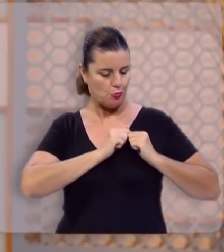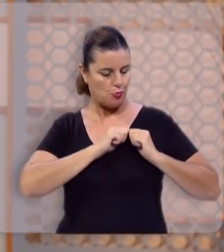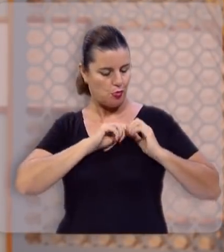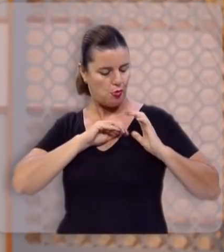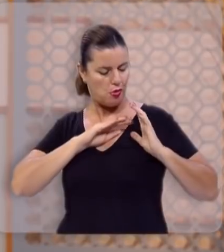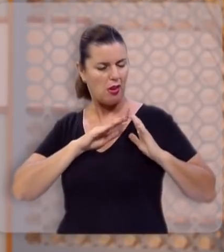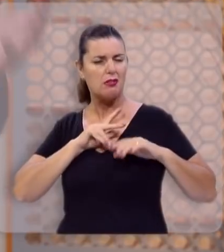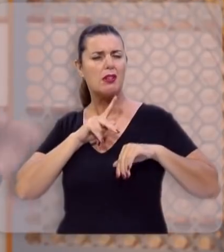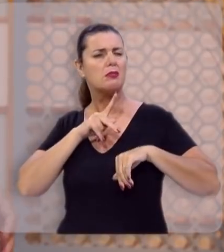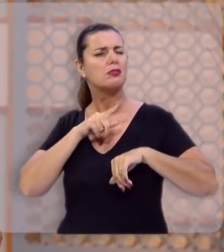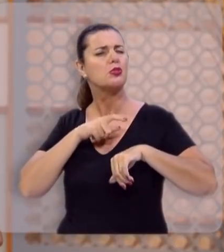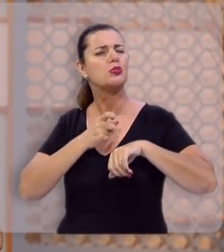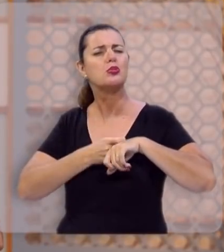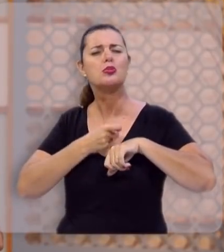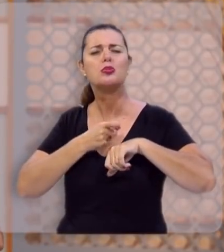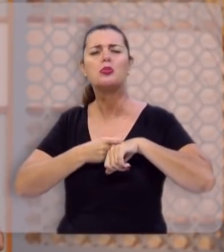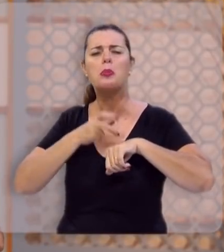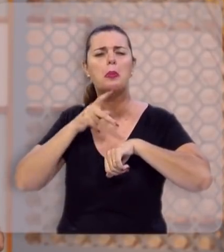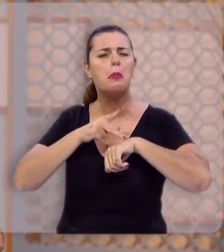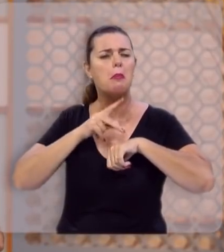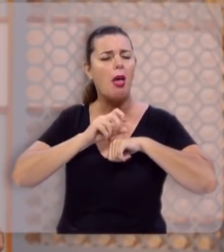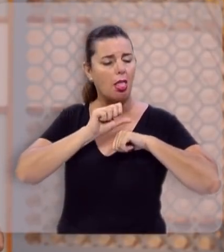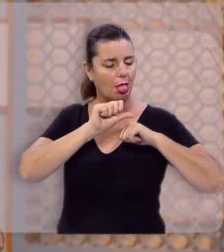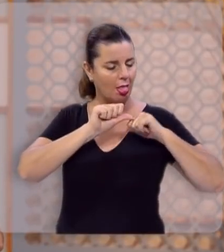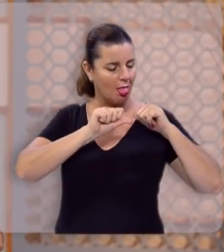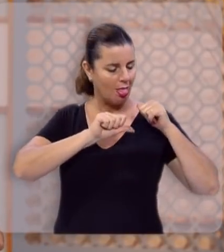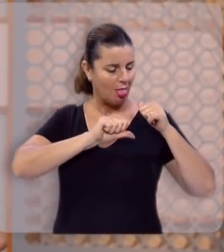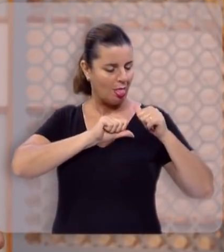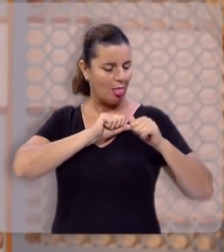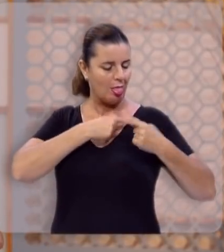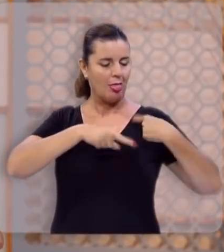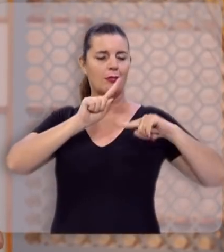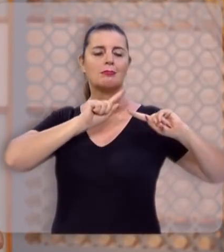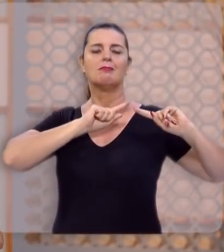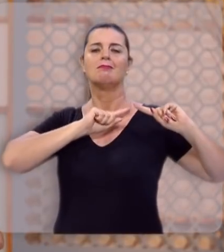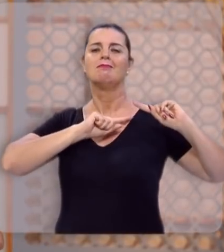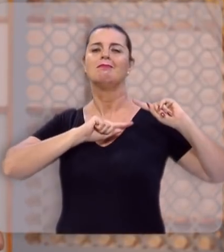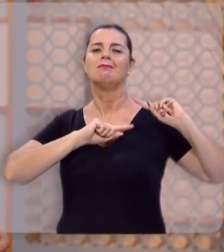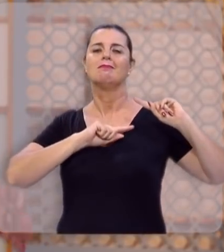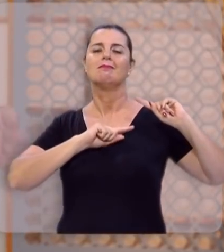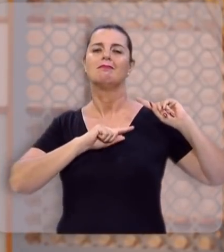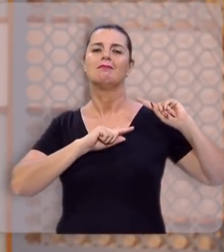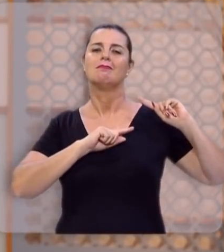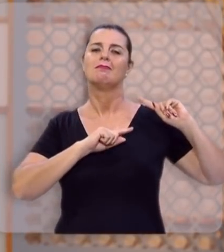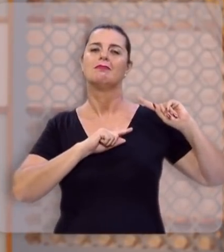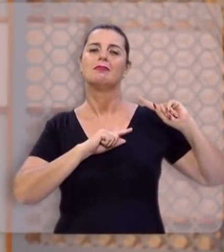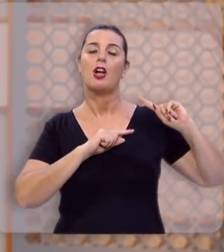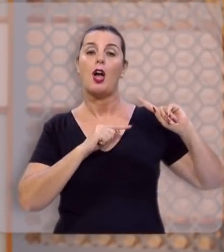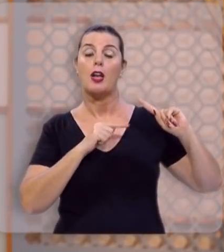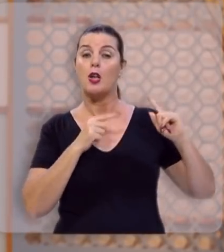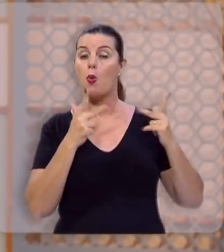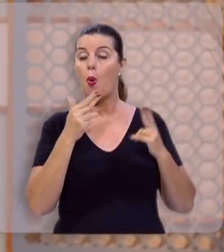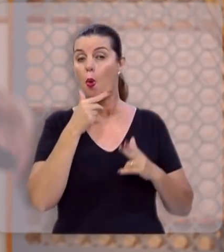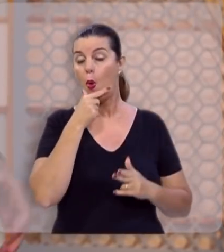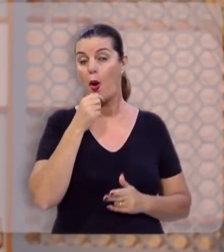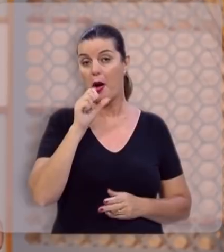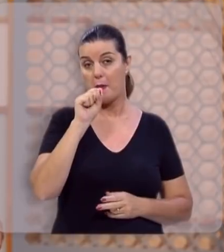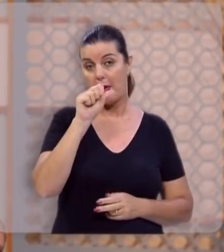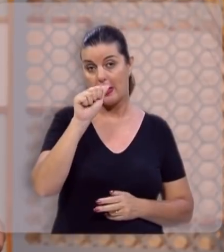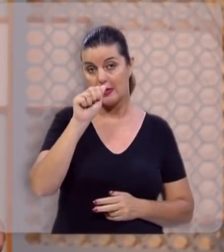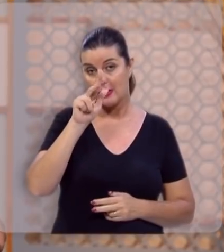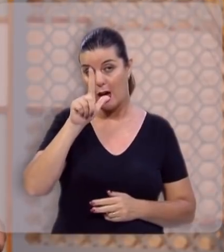como pedra é transformado. Como um Saulo de Tarso, que era um sanguinário